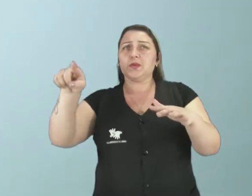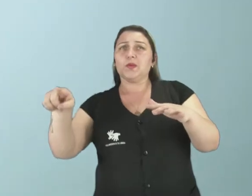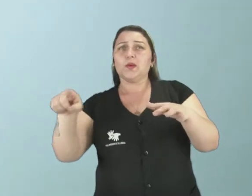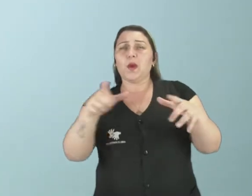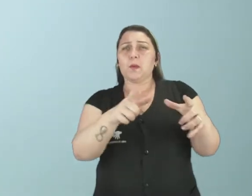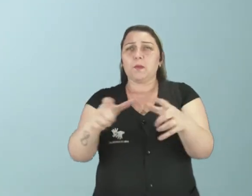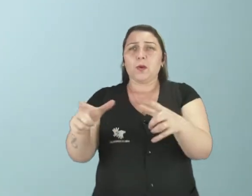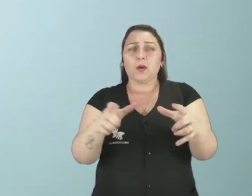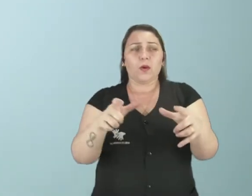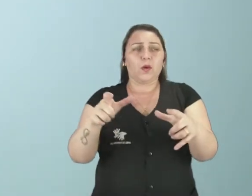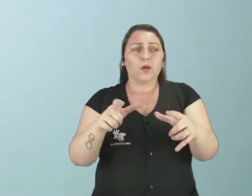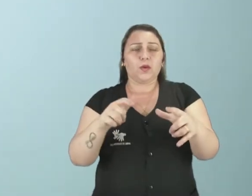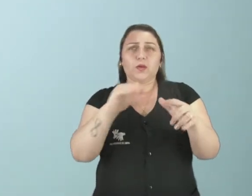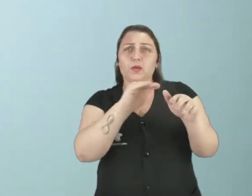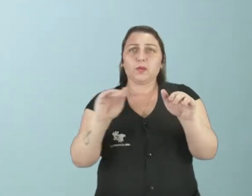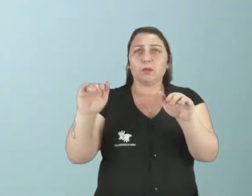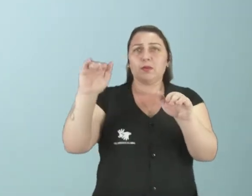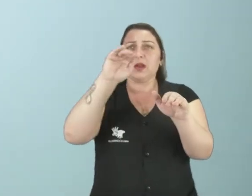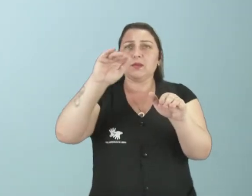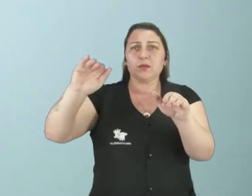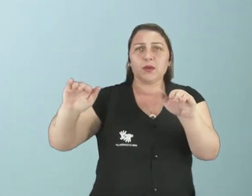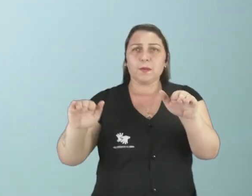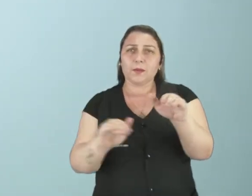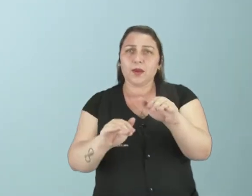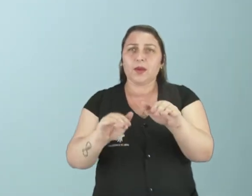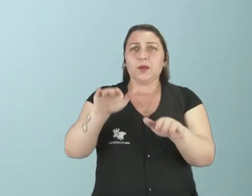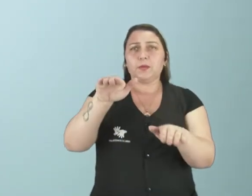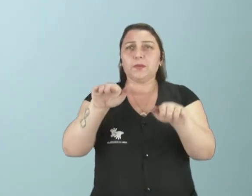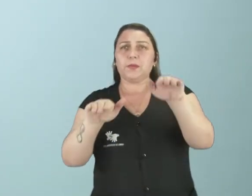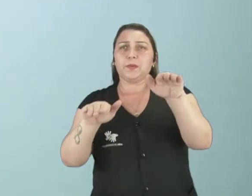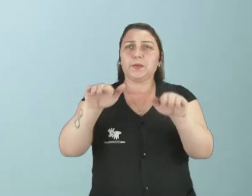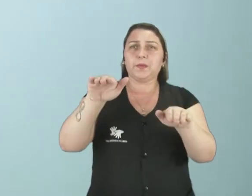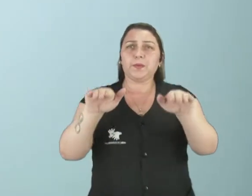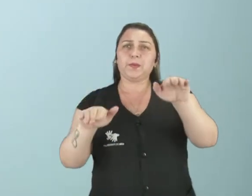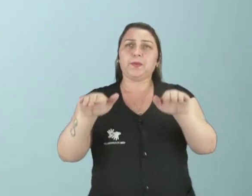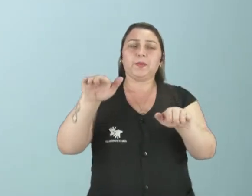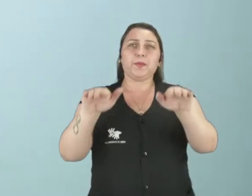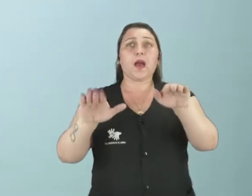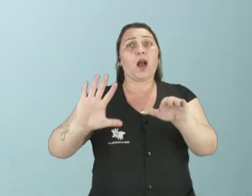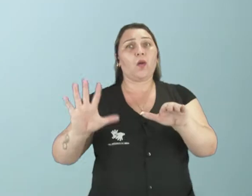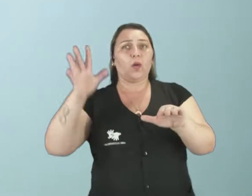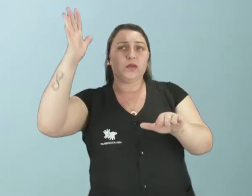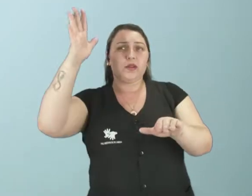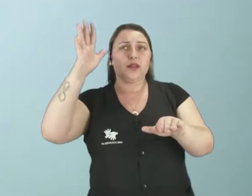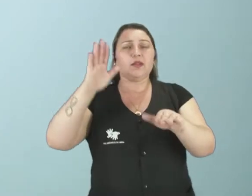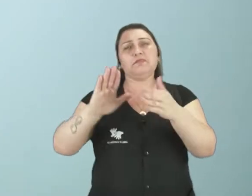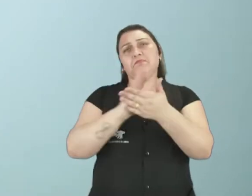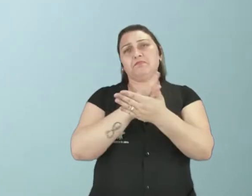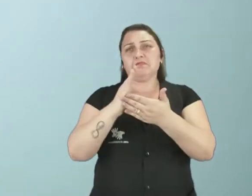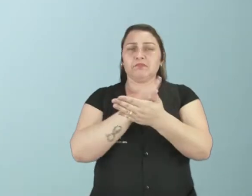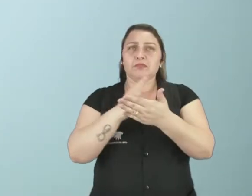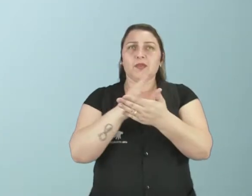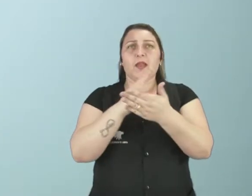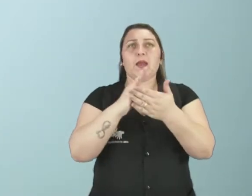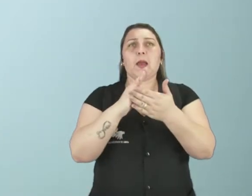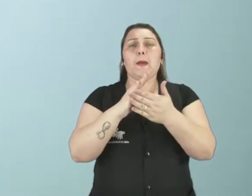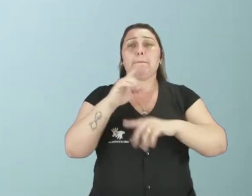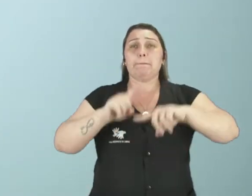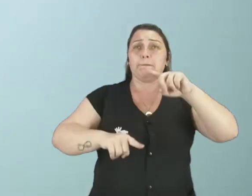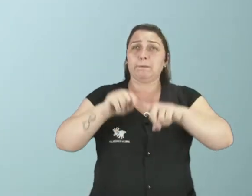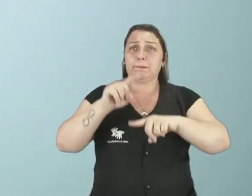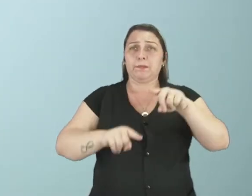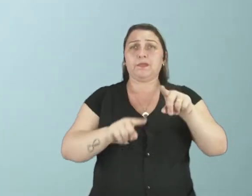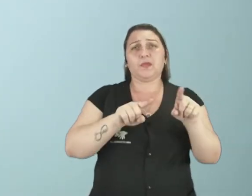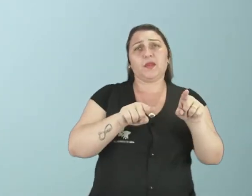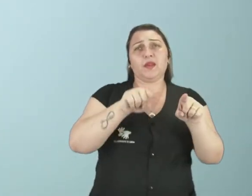pontos máximos e mínimos em torno de uma posição de equilíbrio. Isso acontece de várias formas, pode ser em meios materiais, chamados